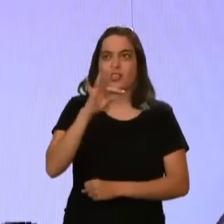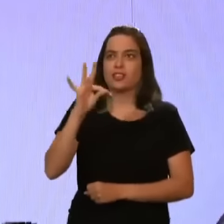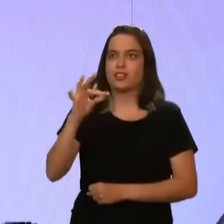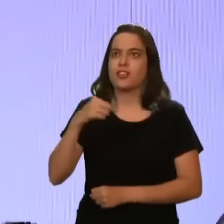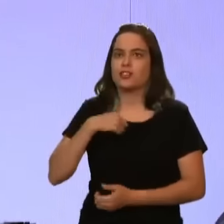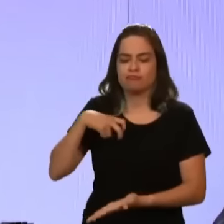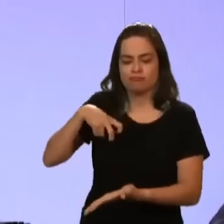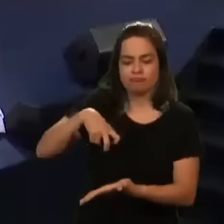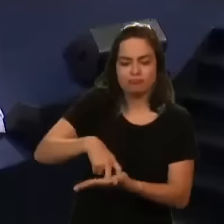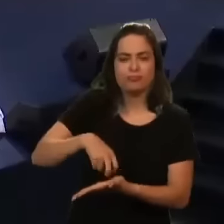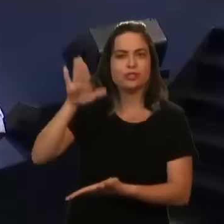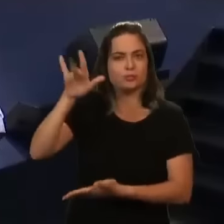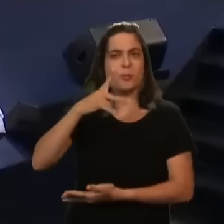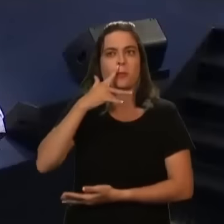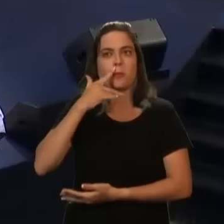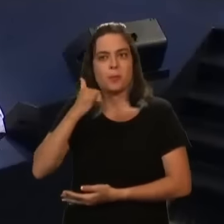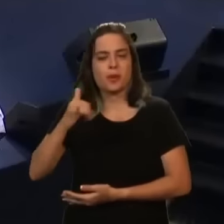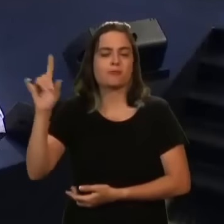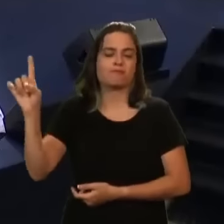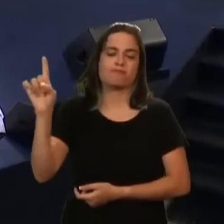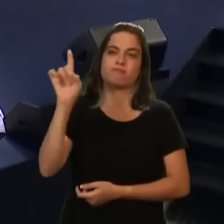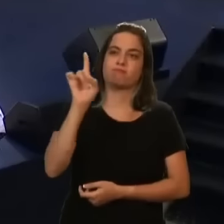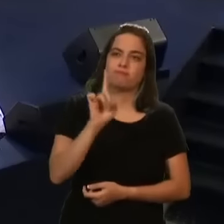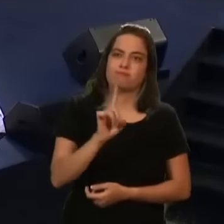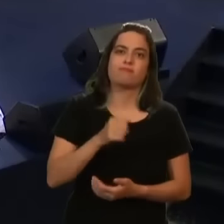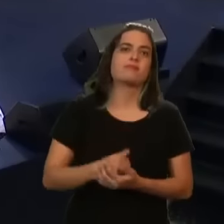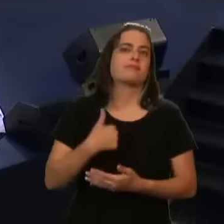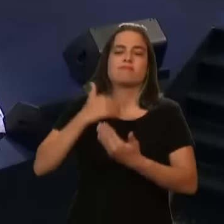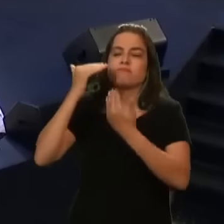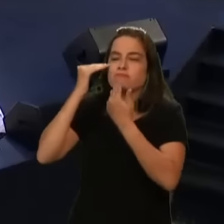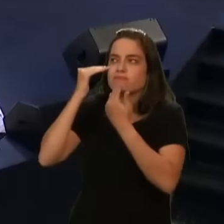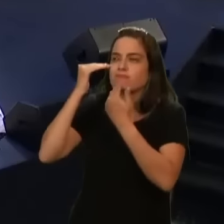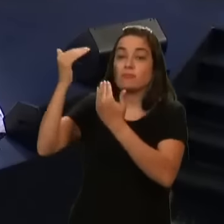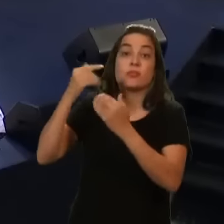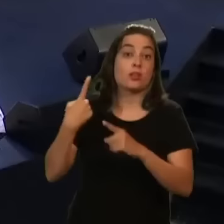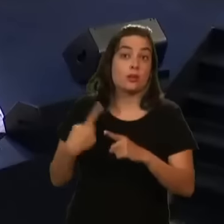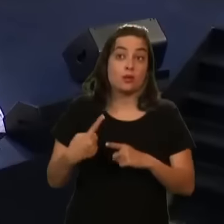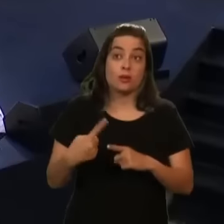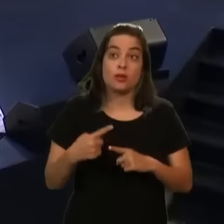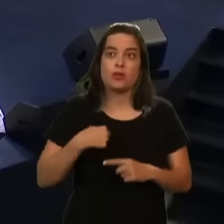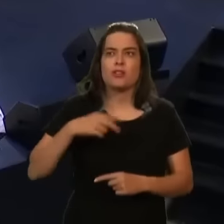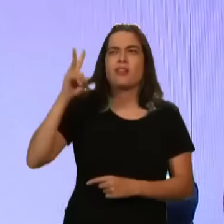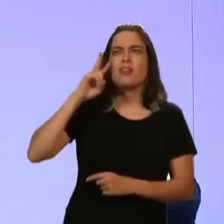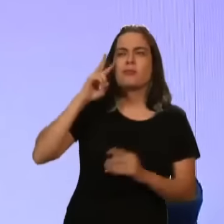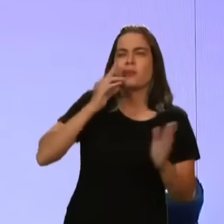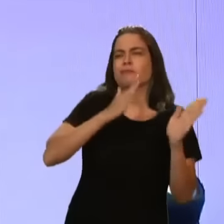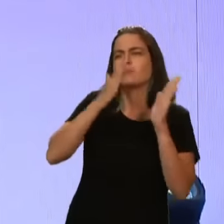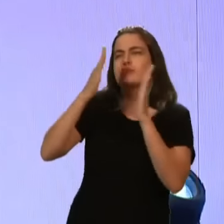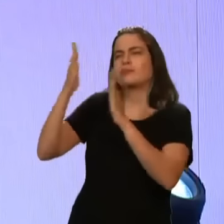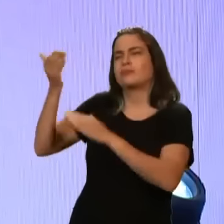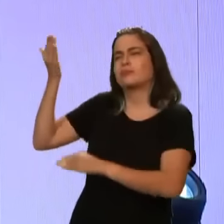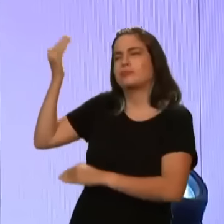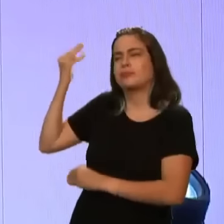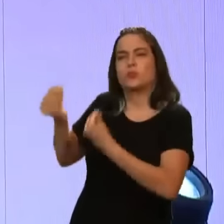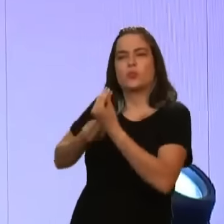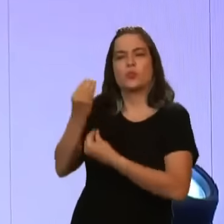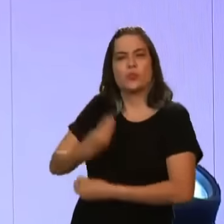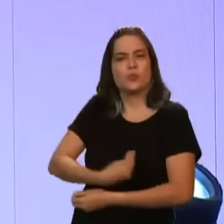aqui nesse altar, chamei o meu pai que estava ali na frente e agradeci, porque quando eu fui meditar sobre a minha história ministerial e de vida,